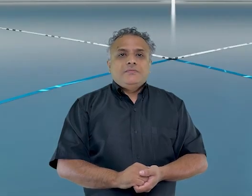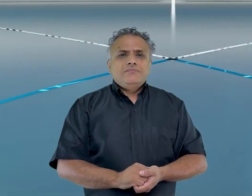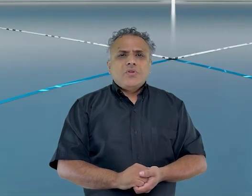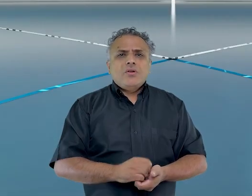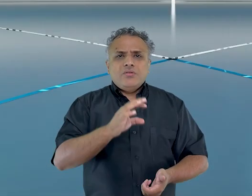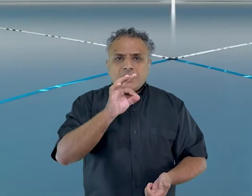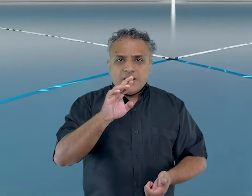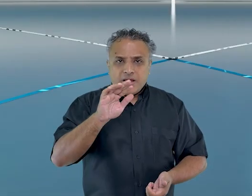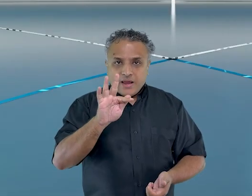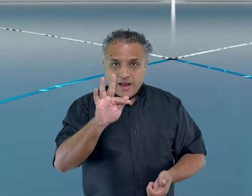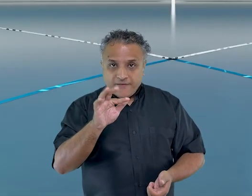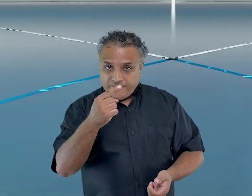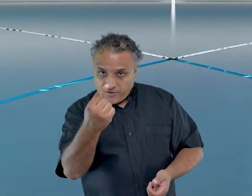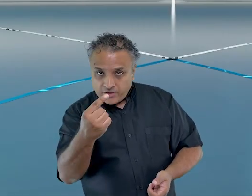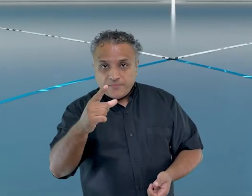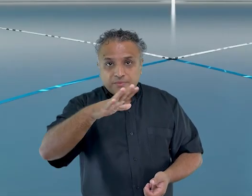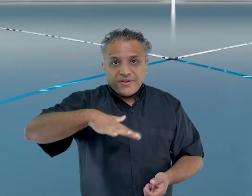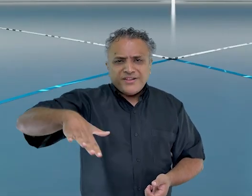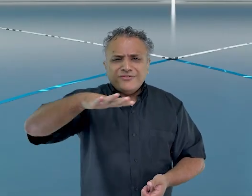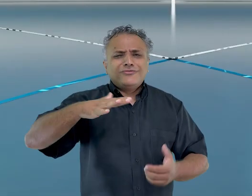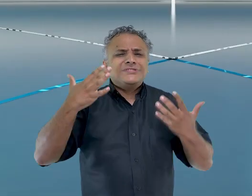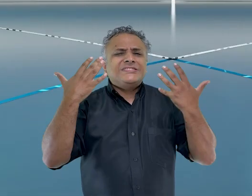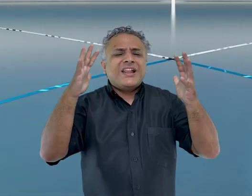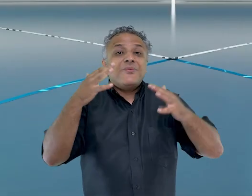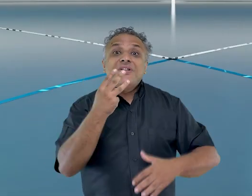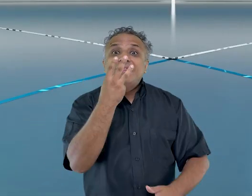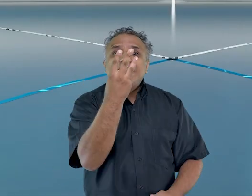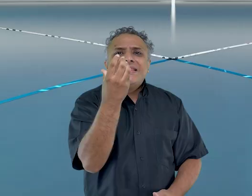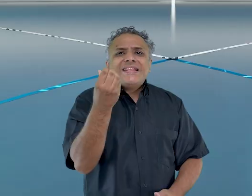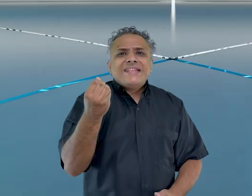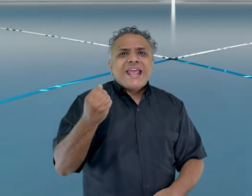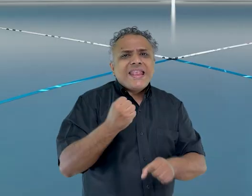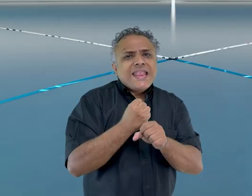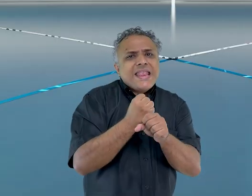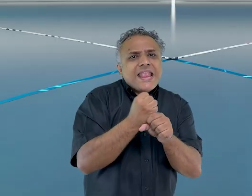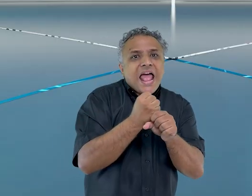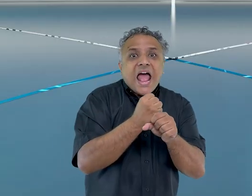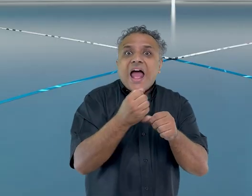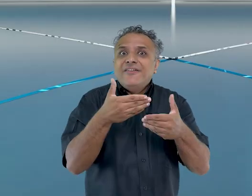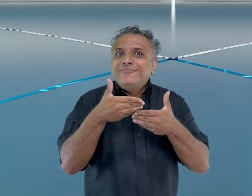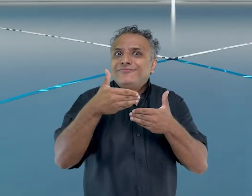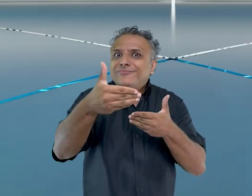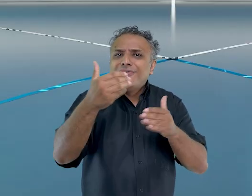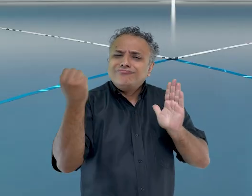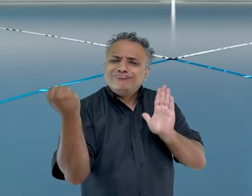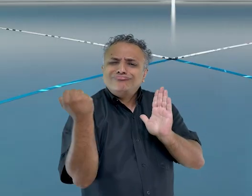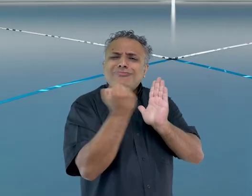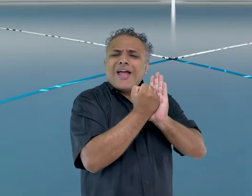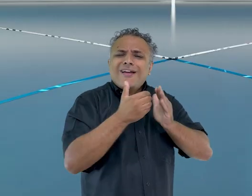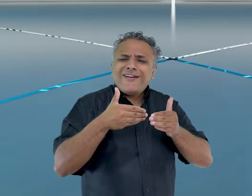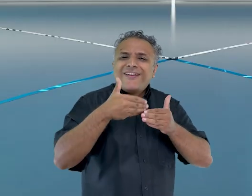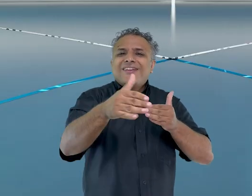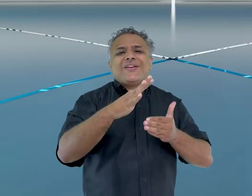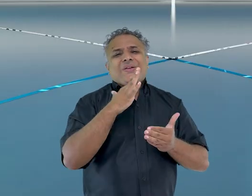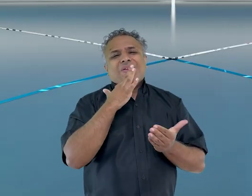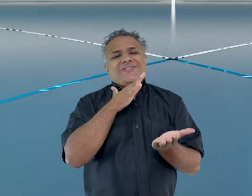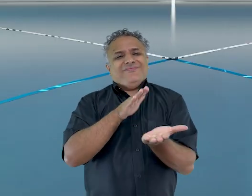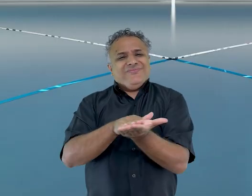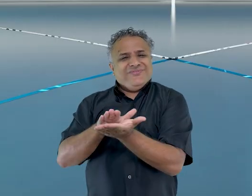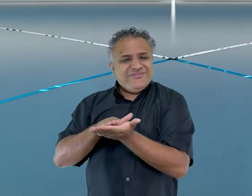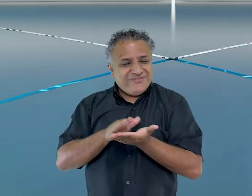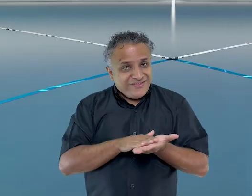O TRF da Primeira Região celebrou 36 anos em solenidade marcada por homenagens e